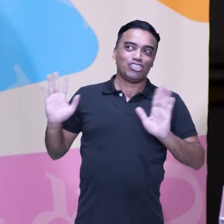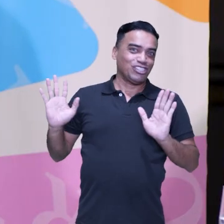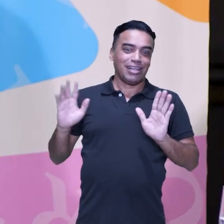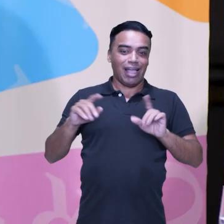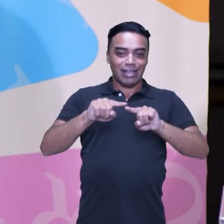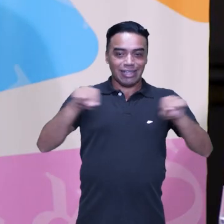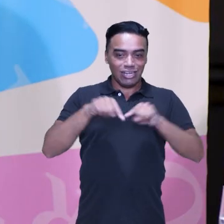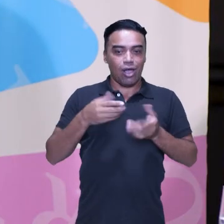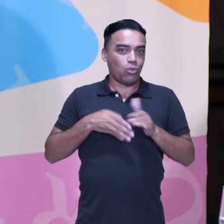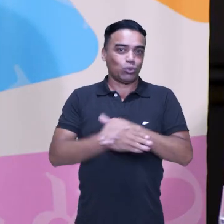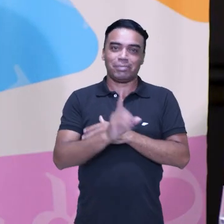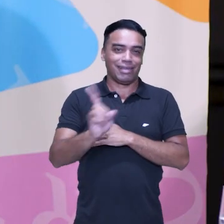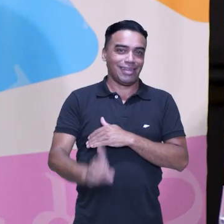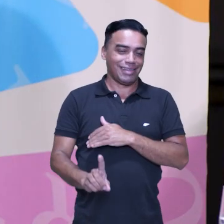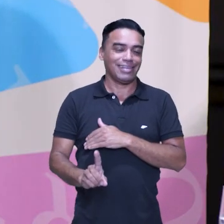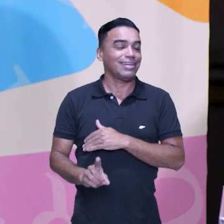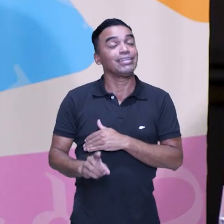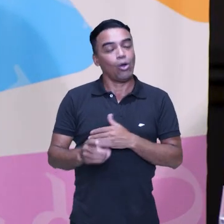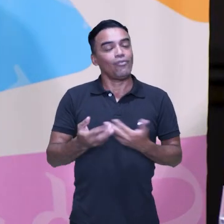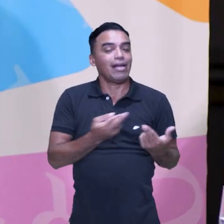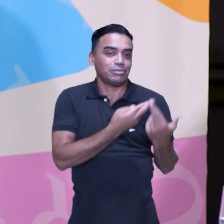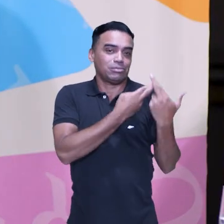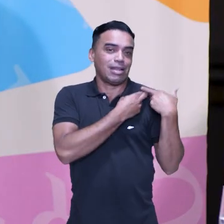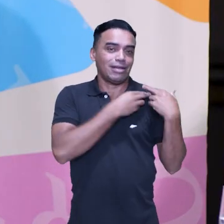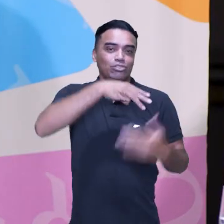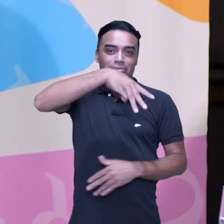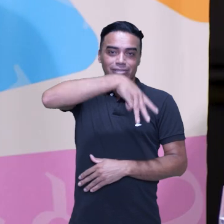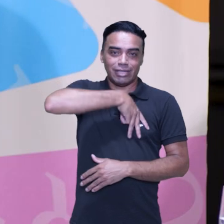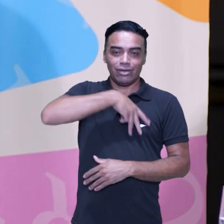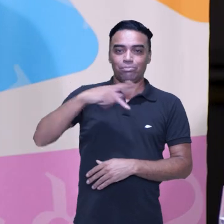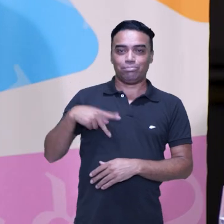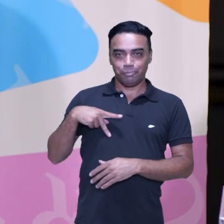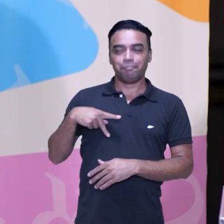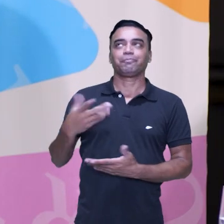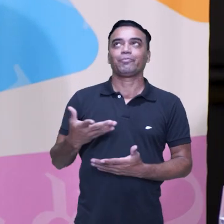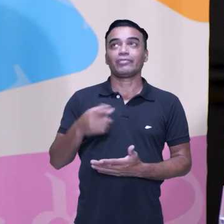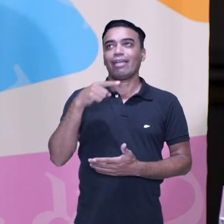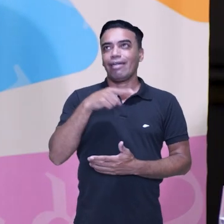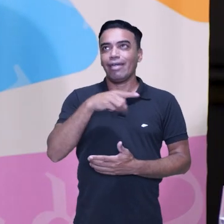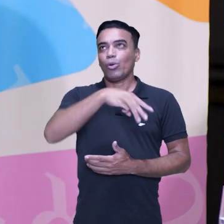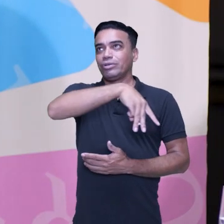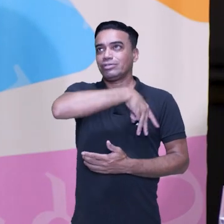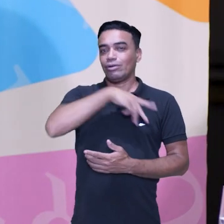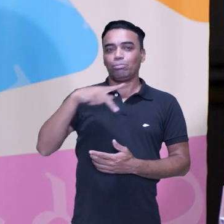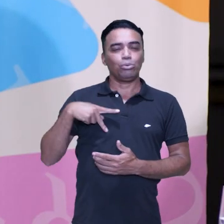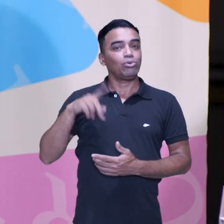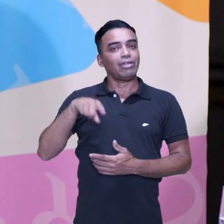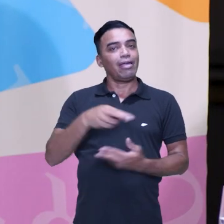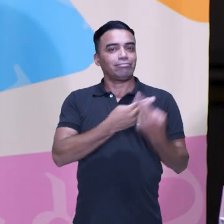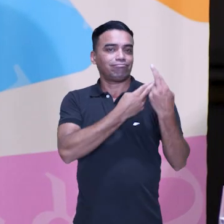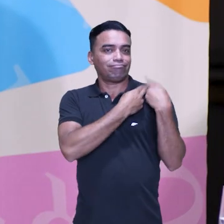tentar falar um pouco sobre o papel do Ministério Público. O Ministério Público ele tem como uma das suas